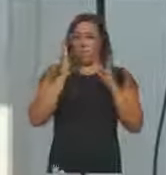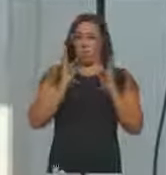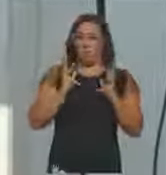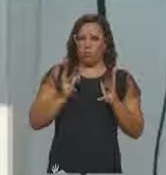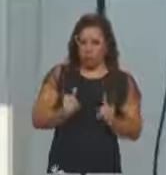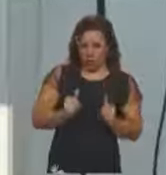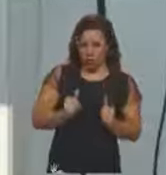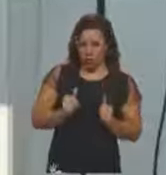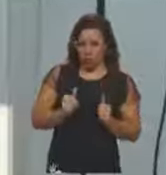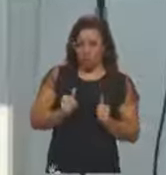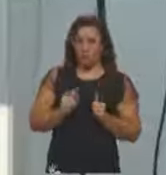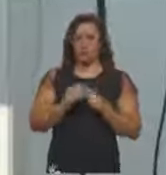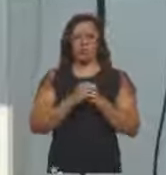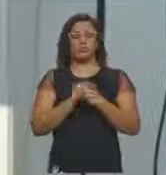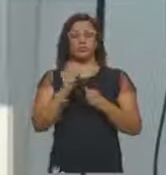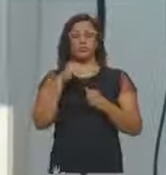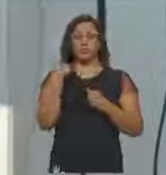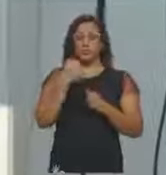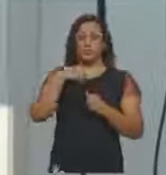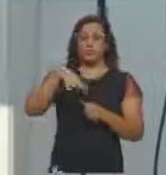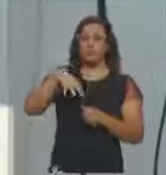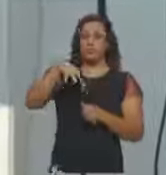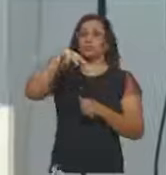purificado. Então, nas fossas nasais, o ar